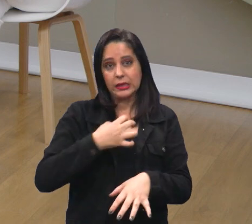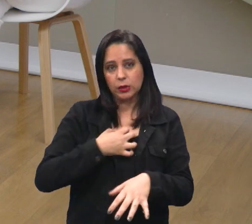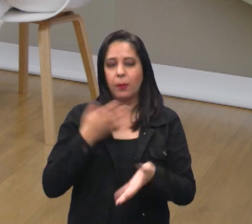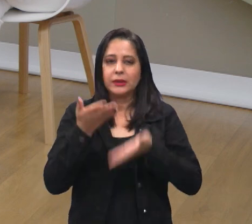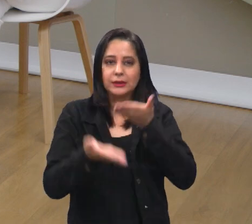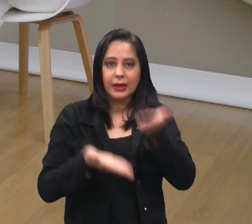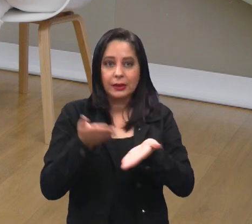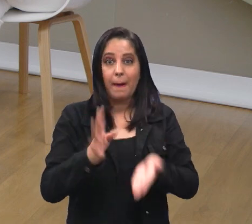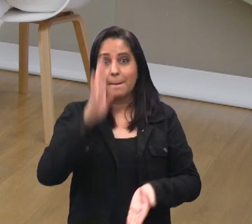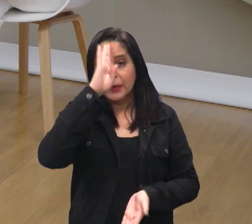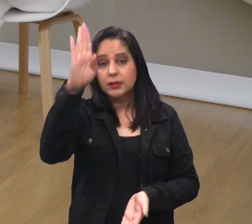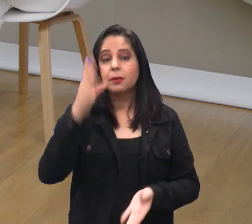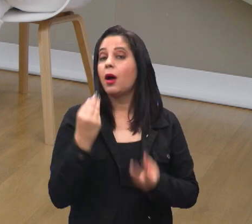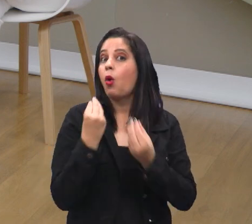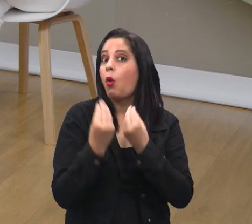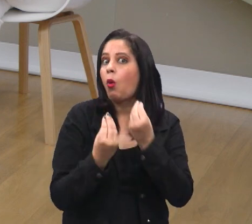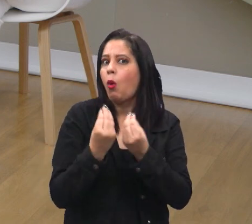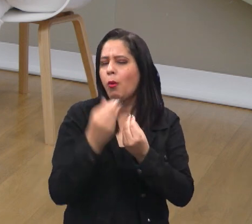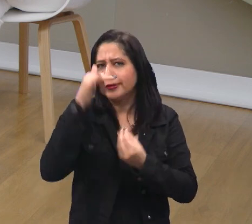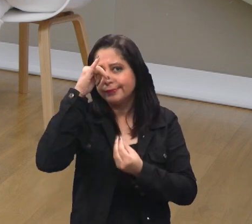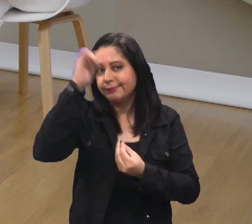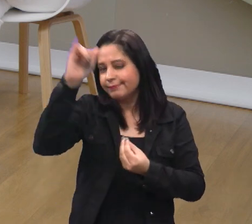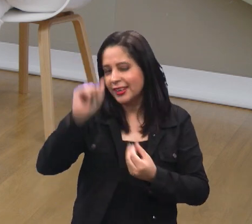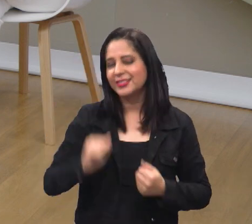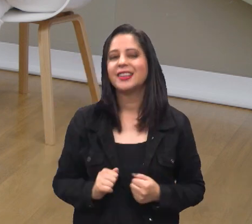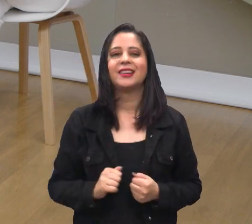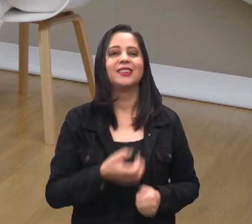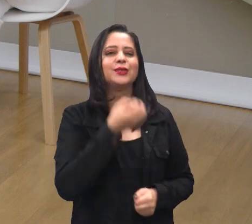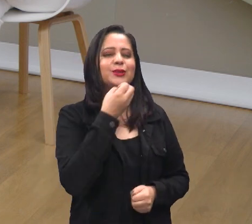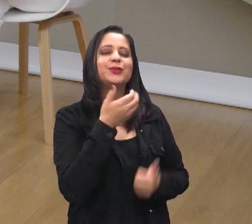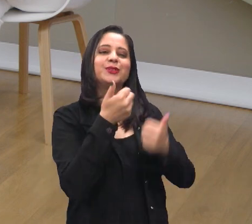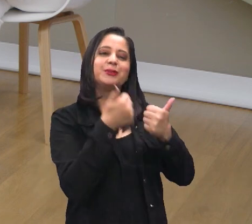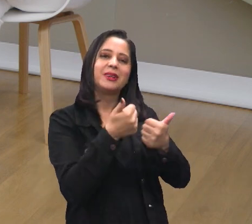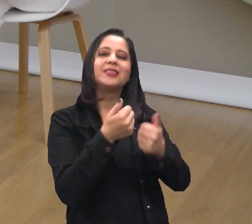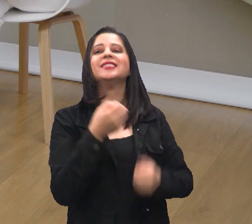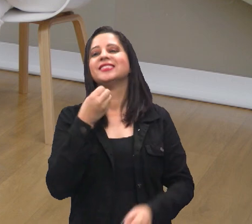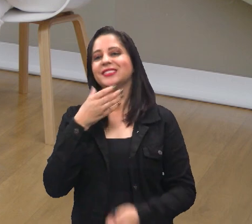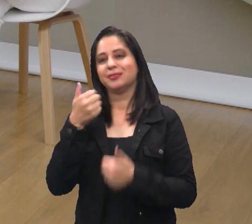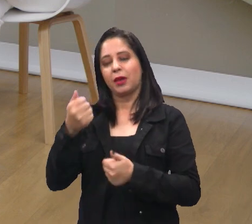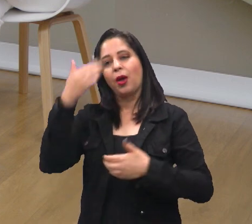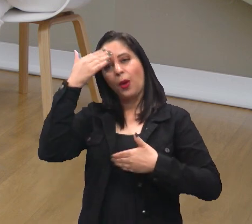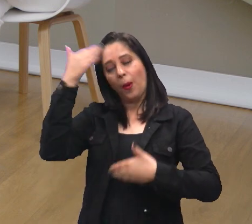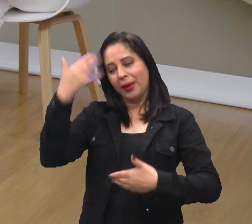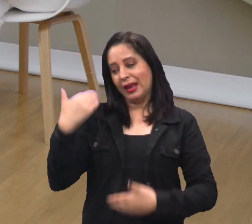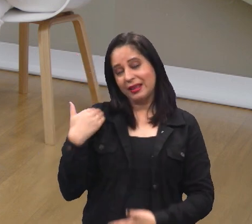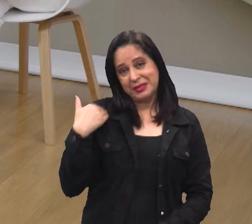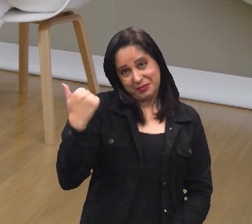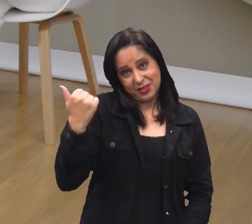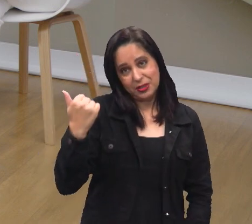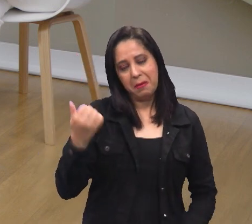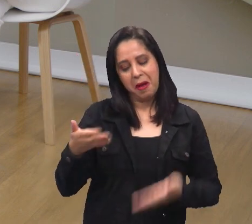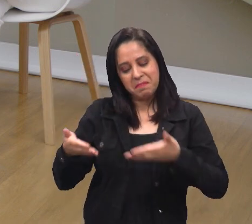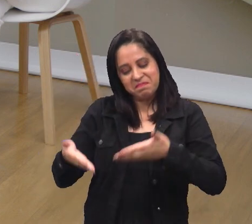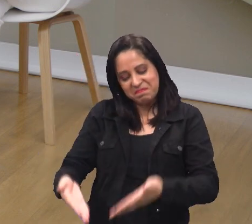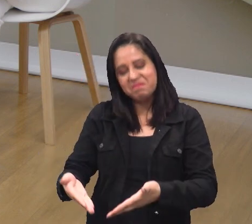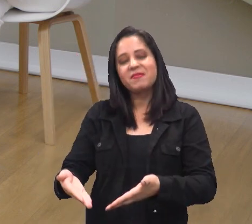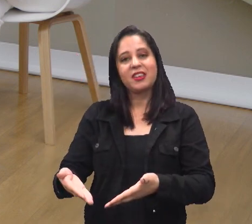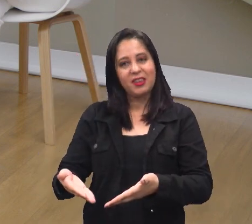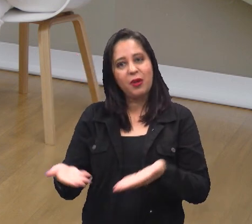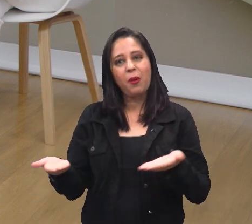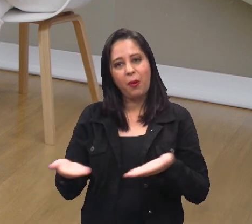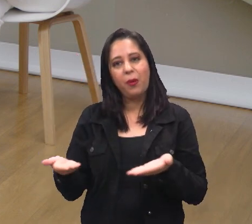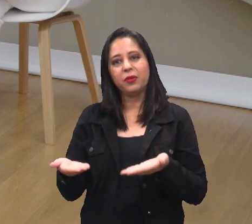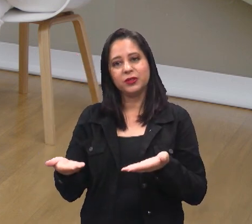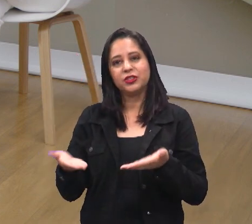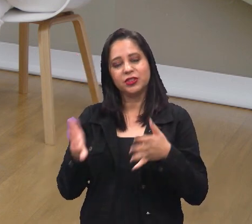principalmente como prevenir. Tudo bem, doutora? Tudo bem, muito obrigada pelo convite, estou aqui à disposição. E